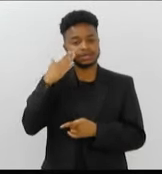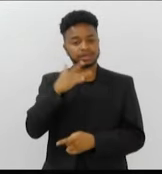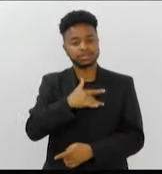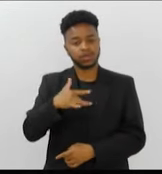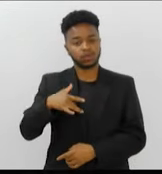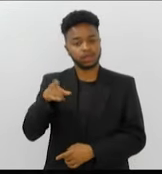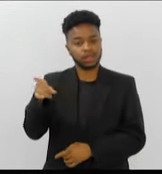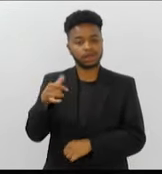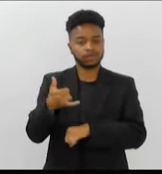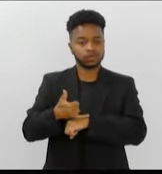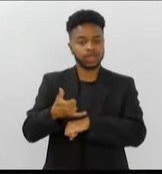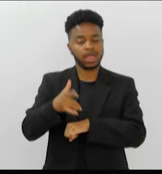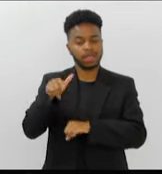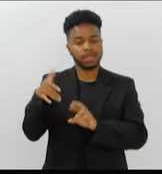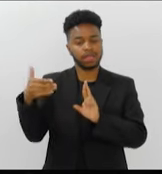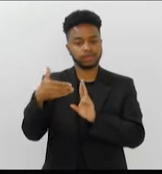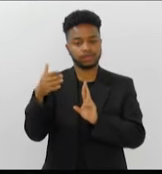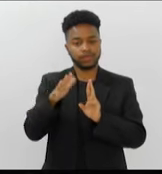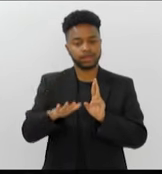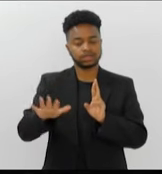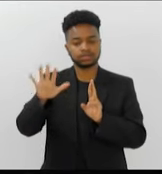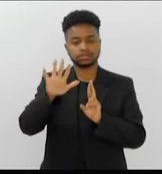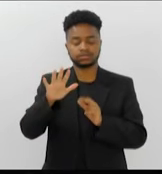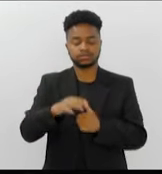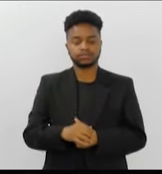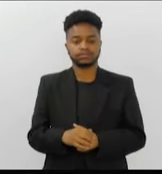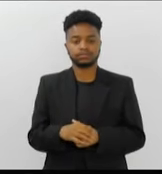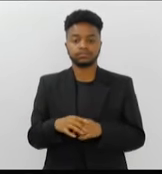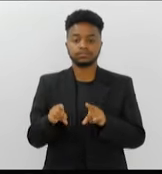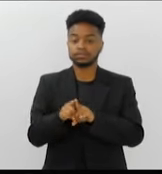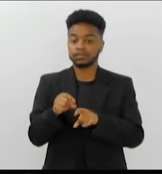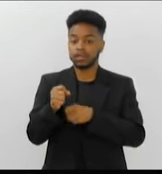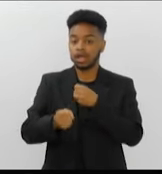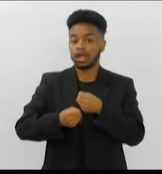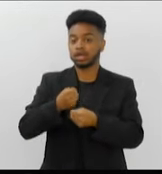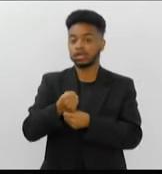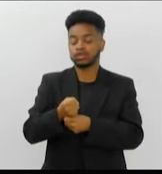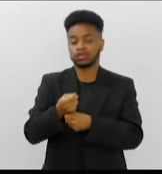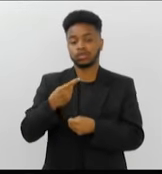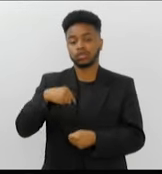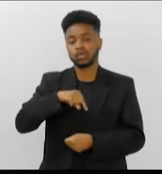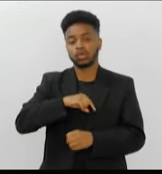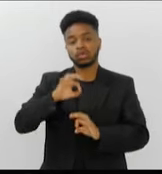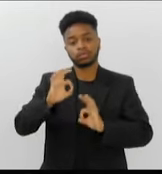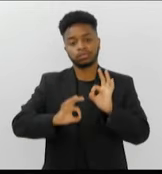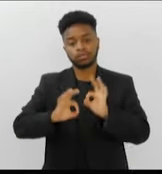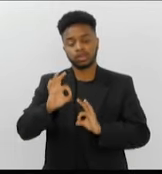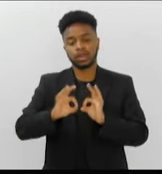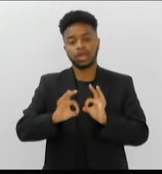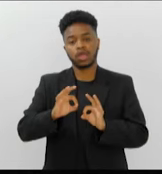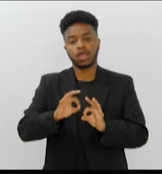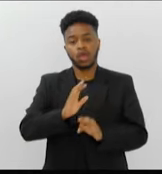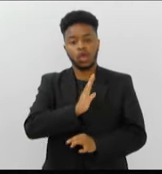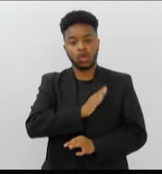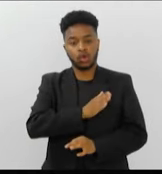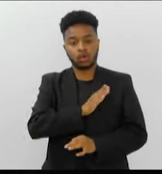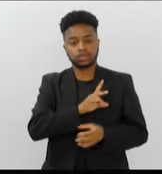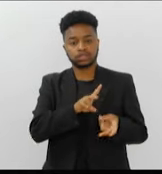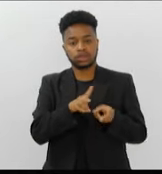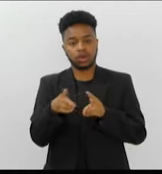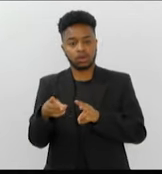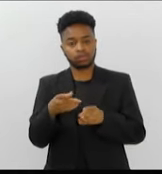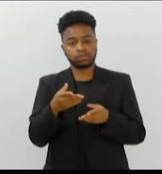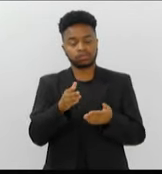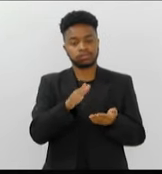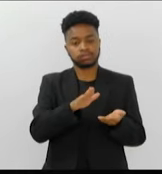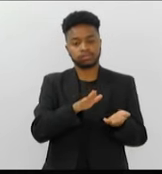uma referência. E para o ano que vem, está se programando transplante de coração para ser feito